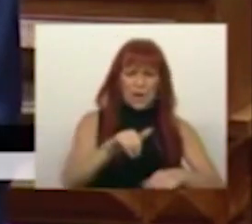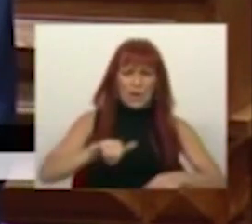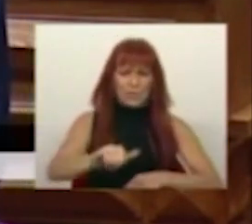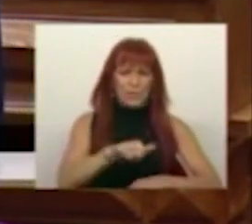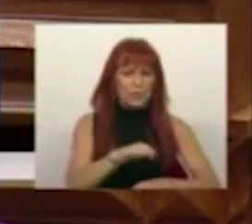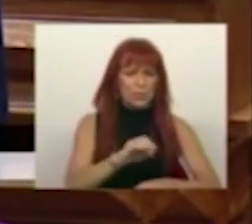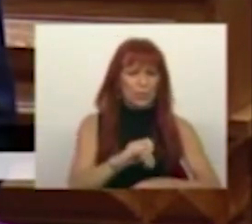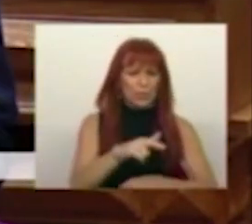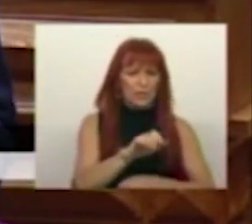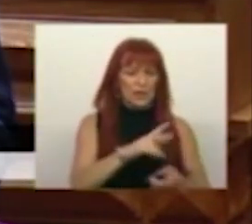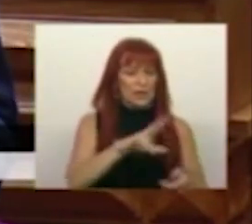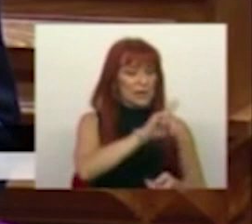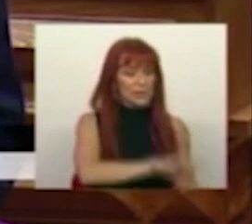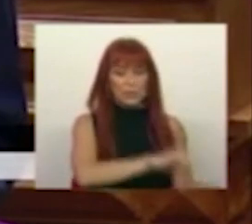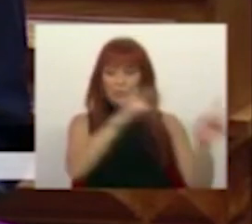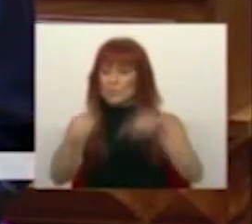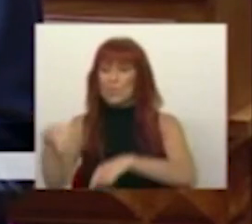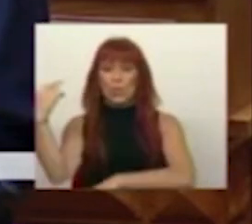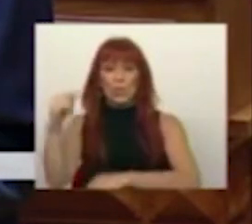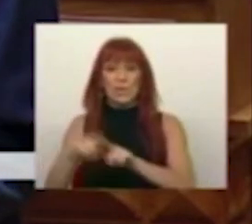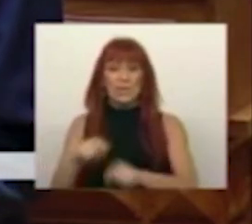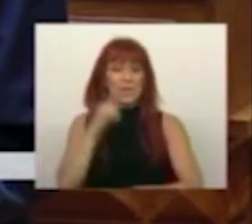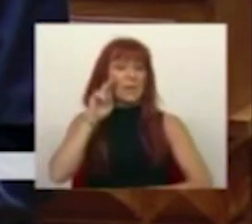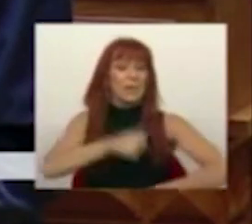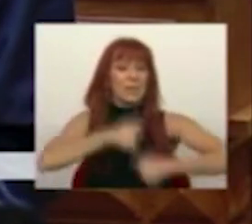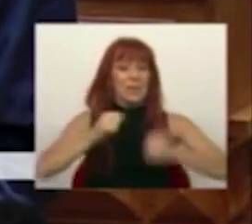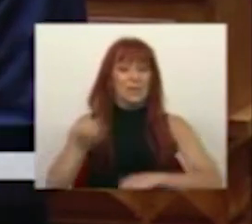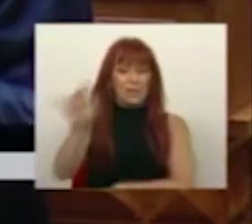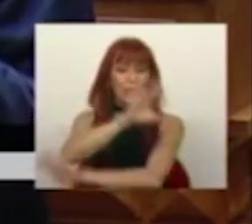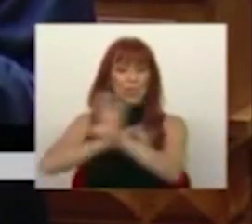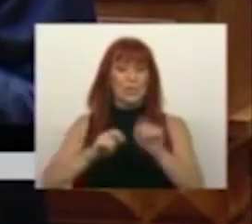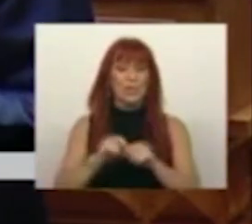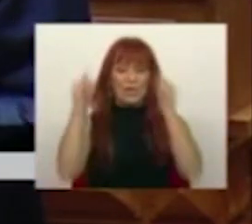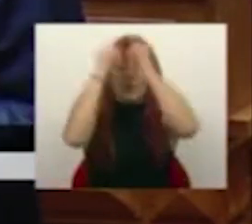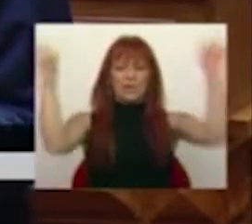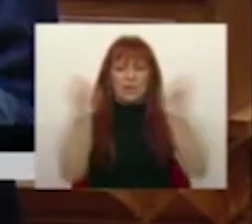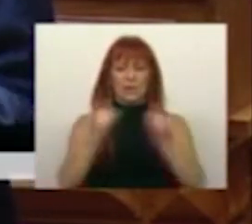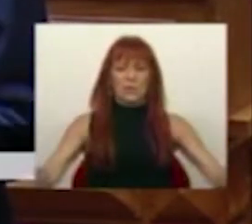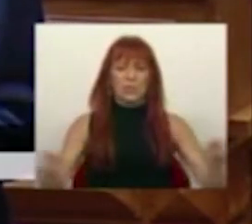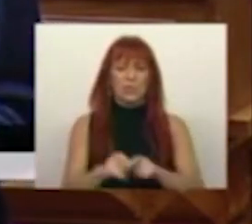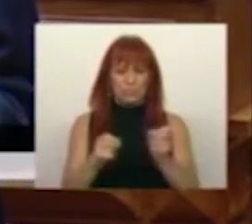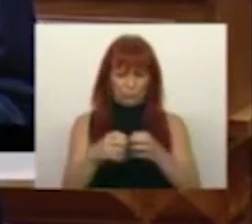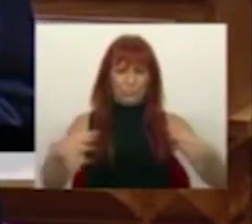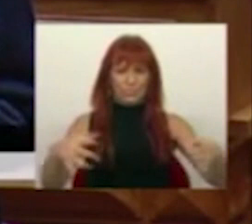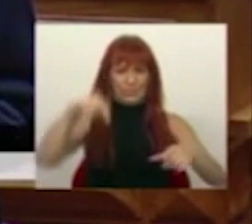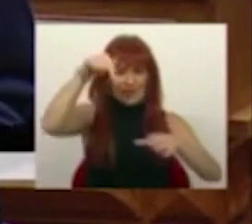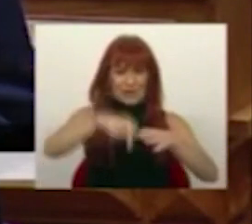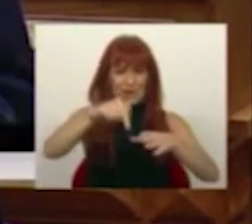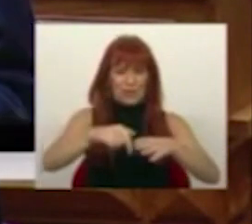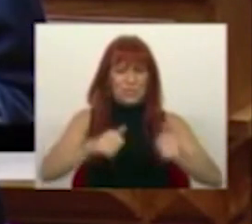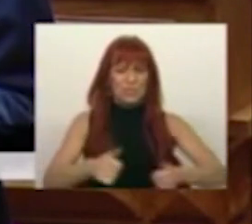da Portela e fazer de Lisboa a única capital europeia internacional a crescer dentro